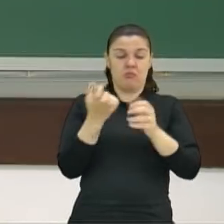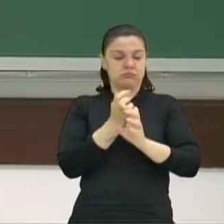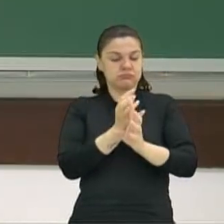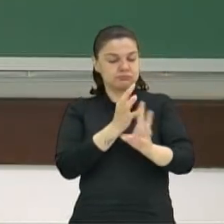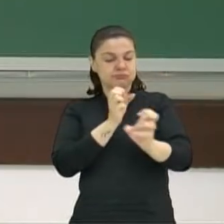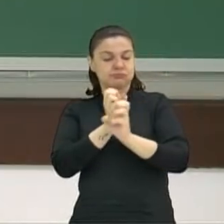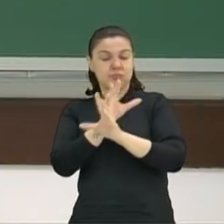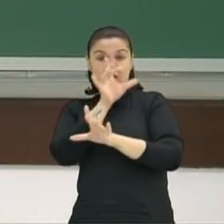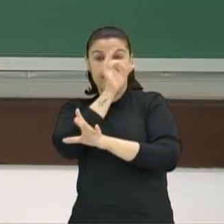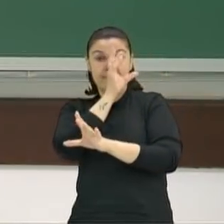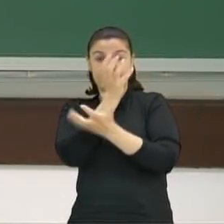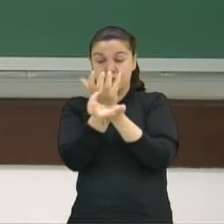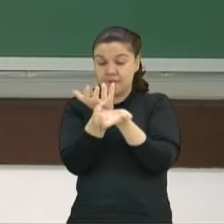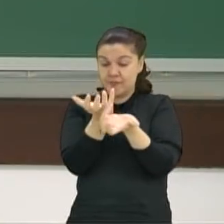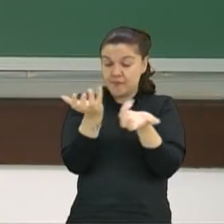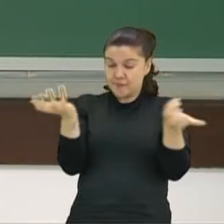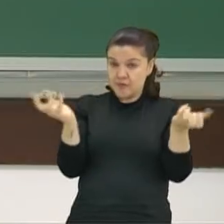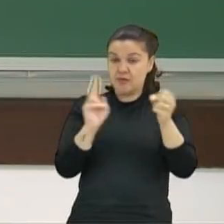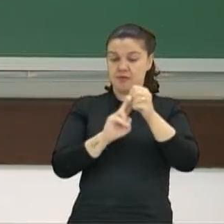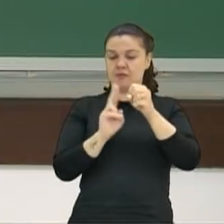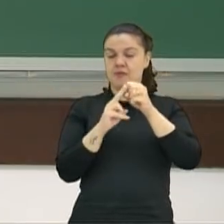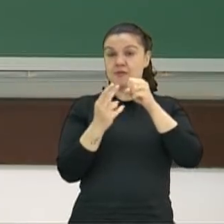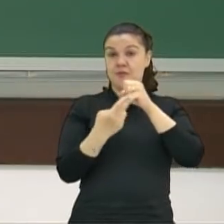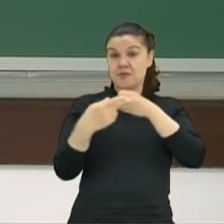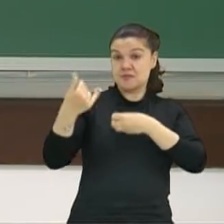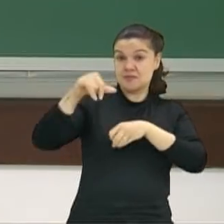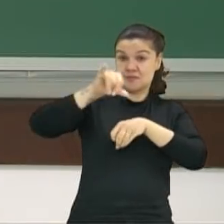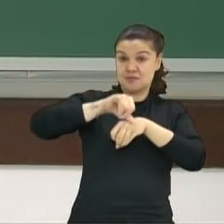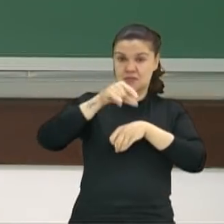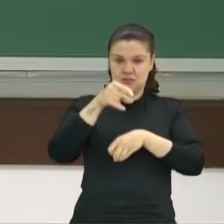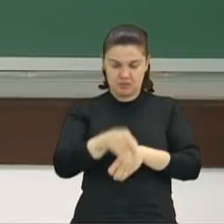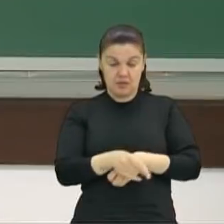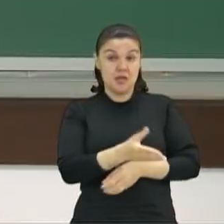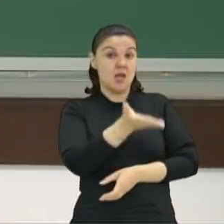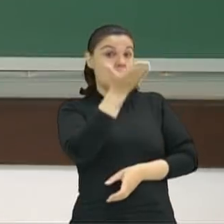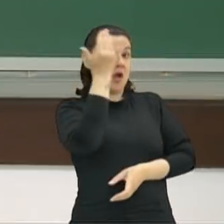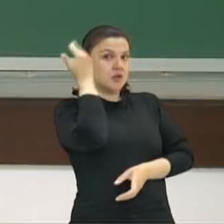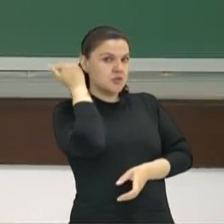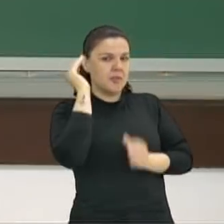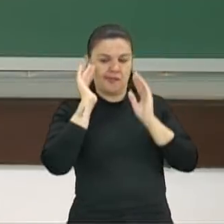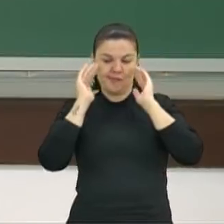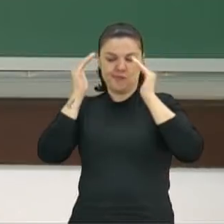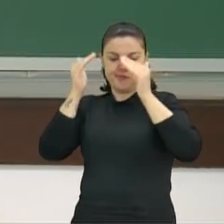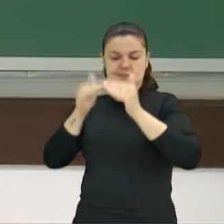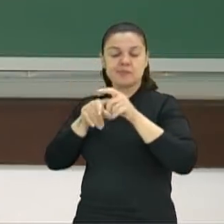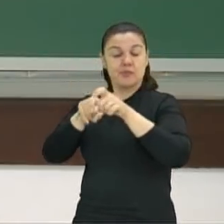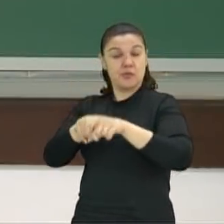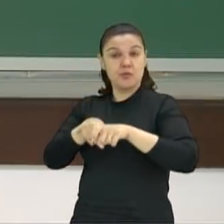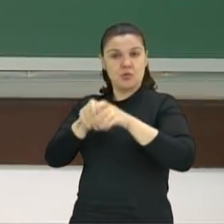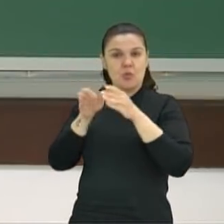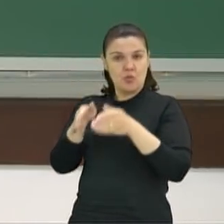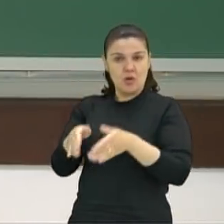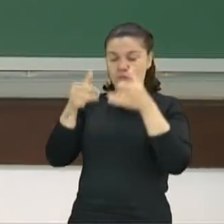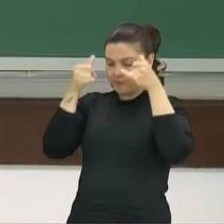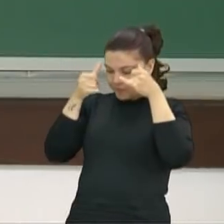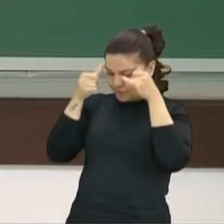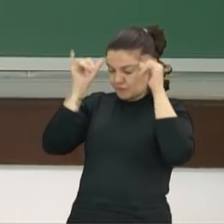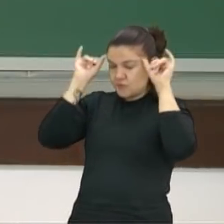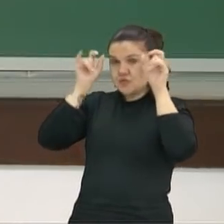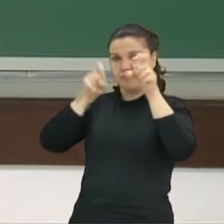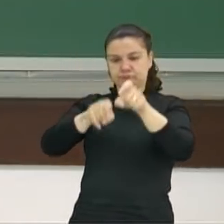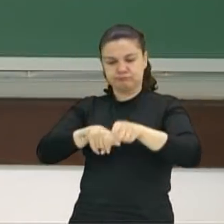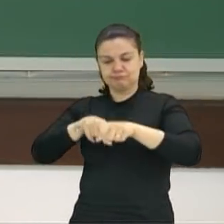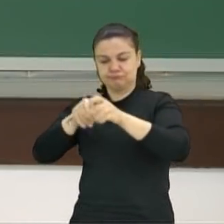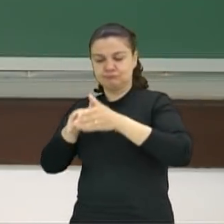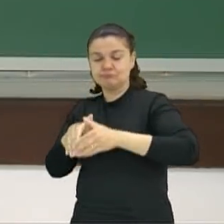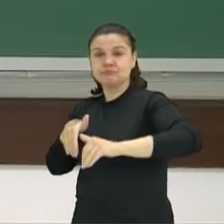urbanas, né? Antigamente, hortas era compreendido somente no espaço rural, na área rural, chácaras, sítios,